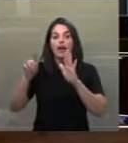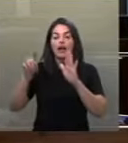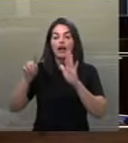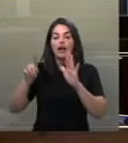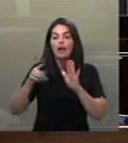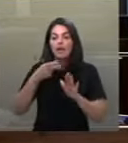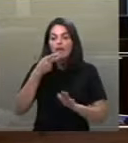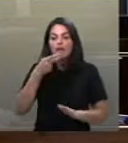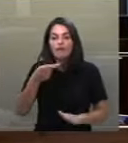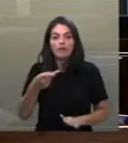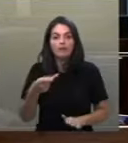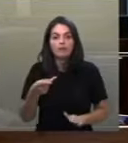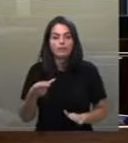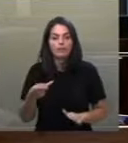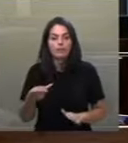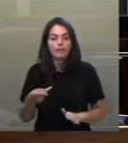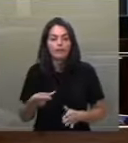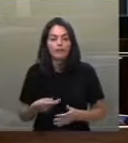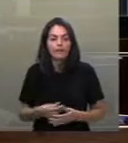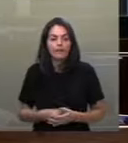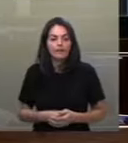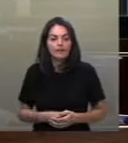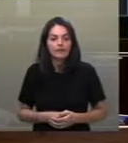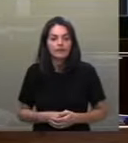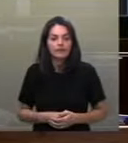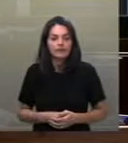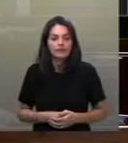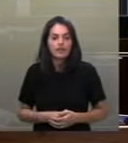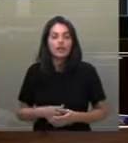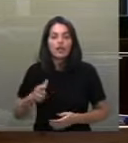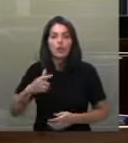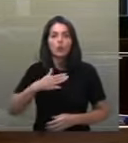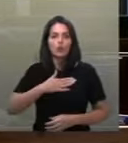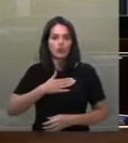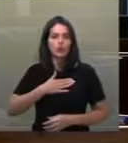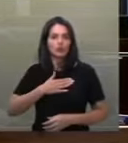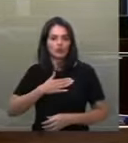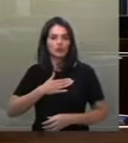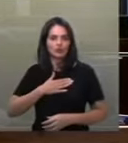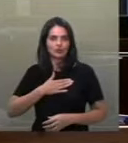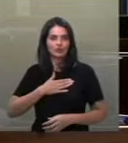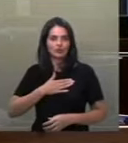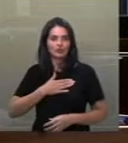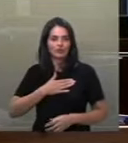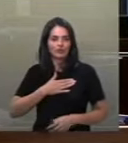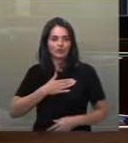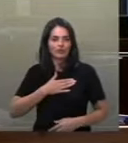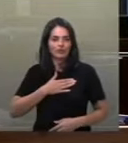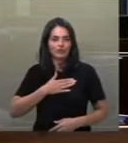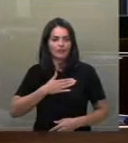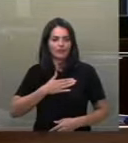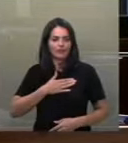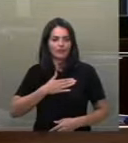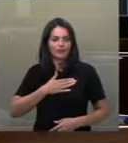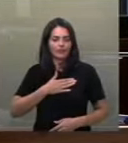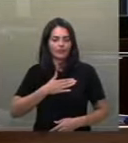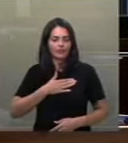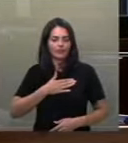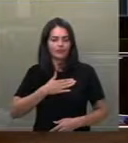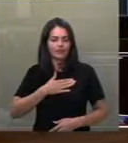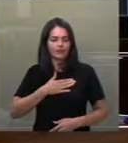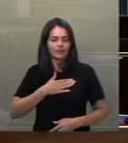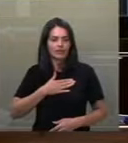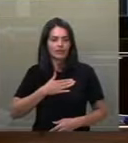eu não gosto da solidão dos mercados, eu gosto da companhia. Eu gosto de companhia. Com